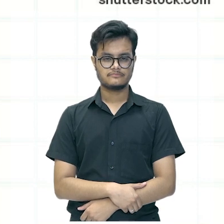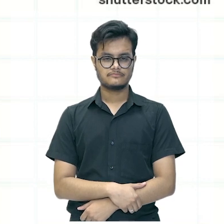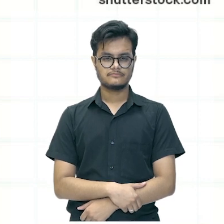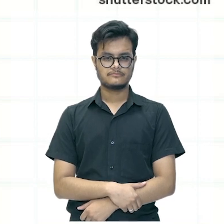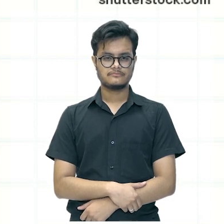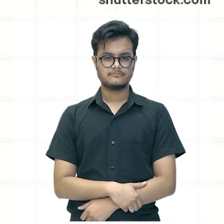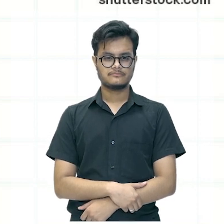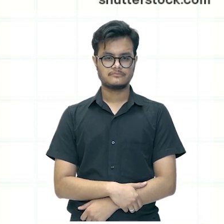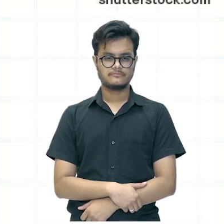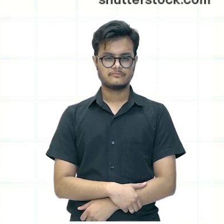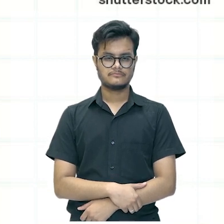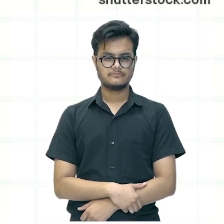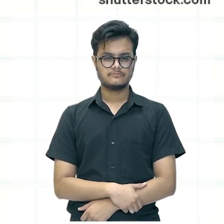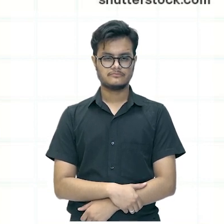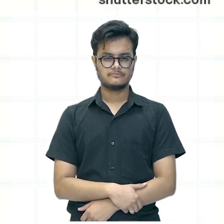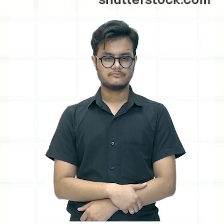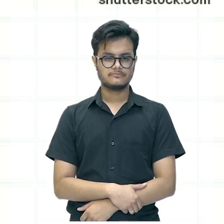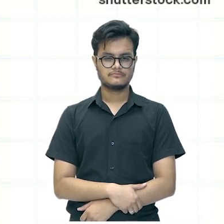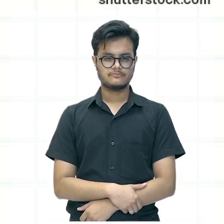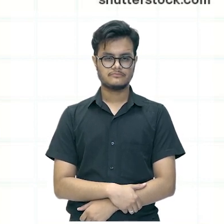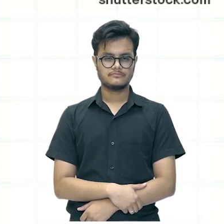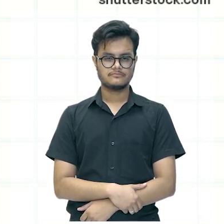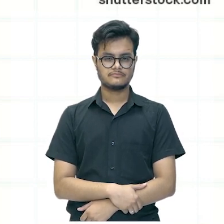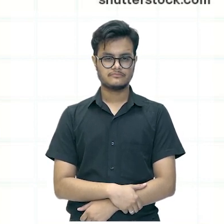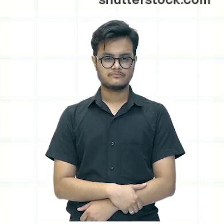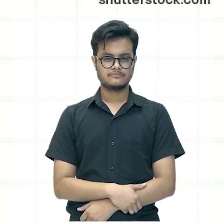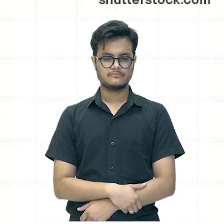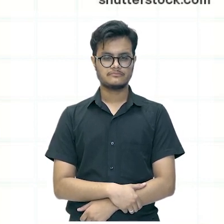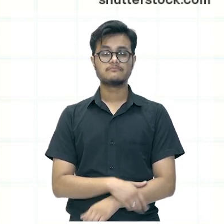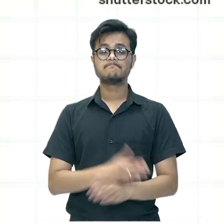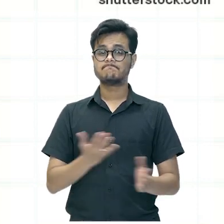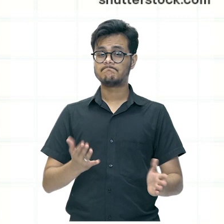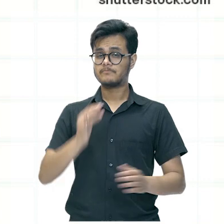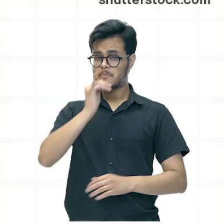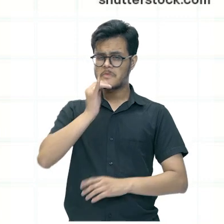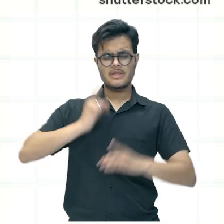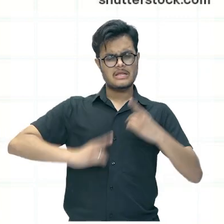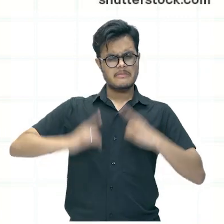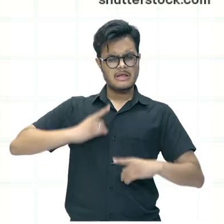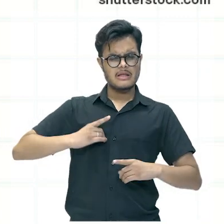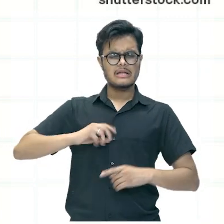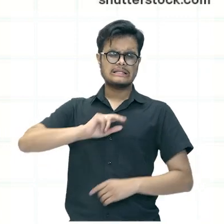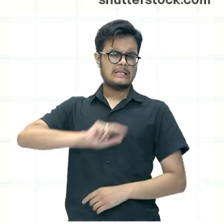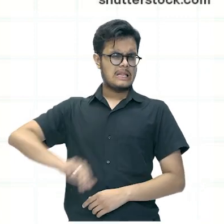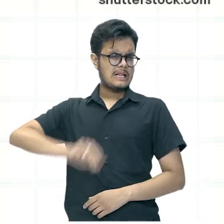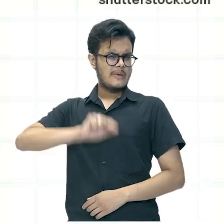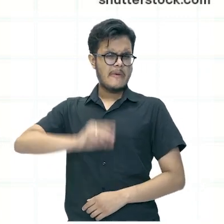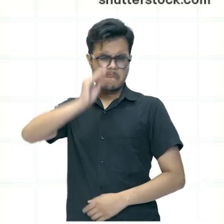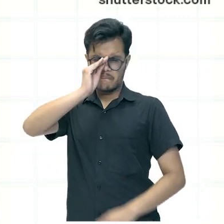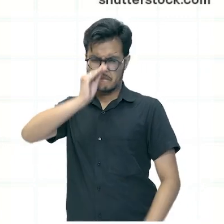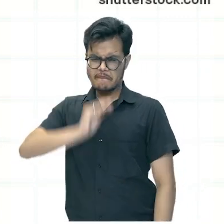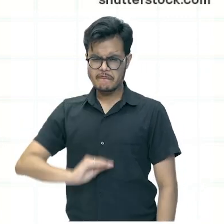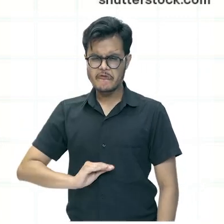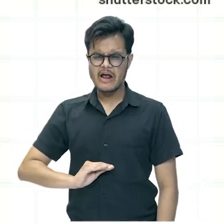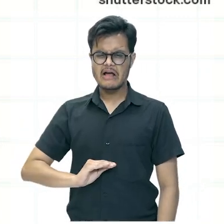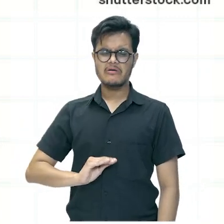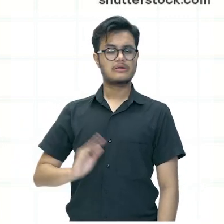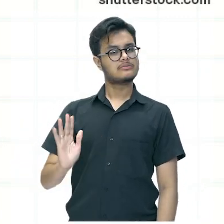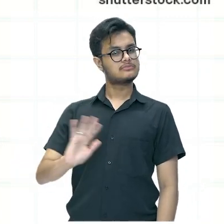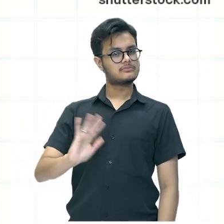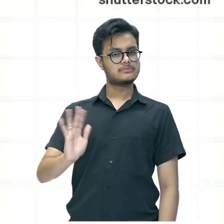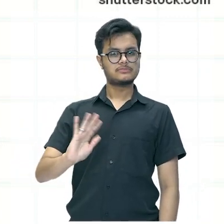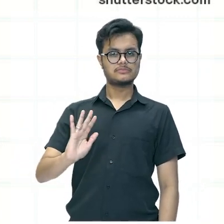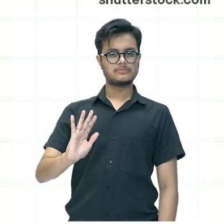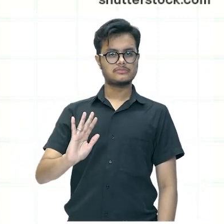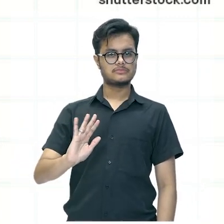gente, isso aqui é uma afirmação, tá? Não é uma fraqueza, tá? Não é uma, que as pessoas costumam dizer, a pessoa é fraca da